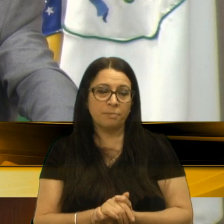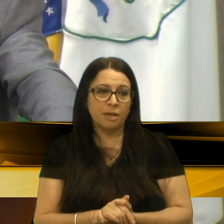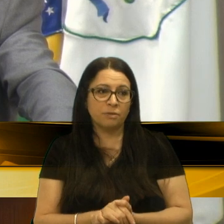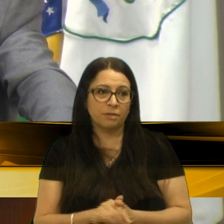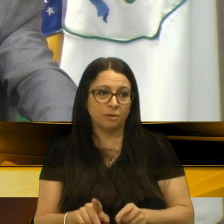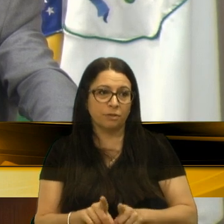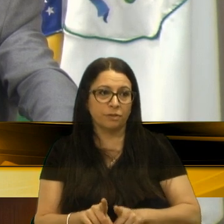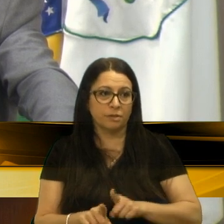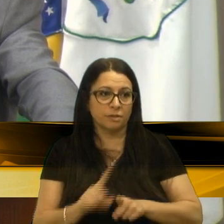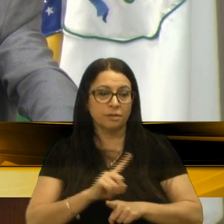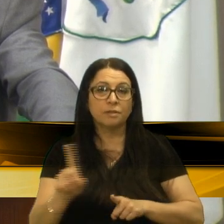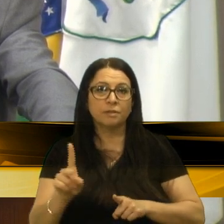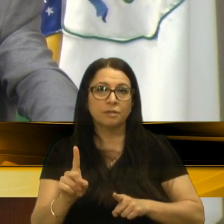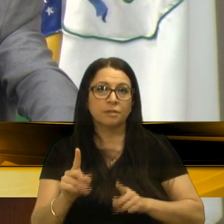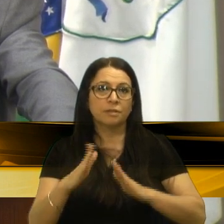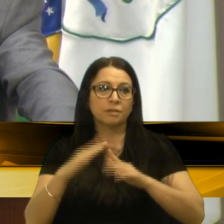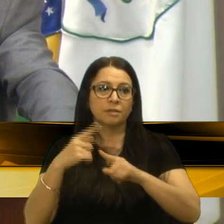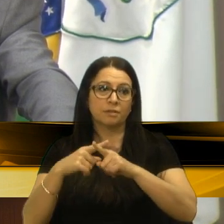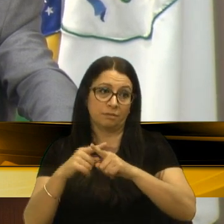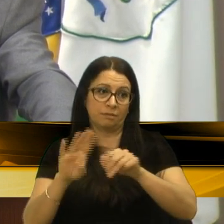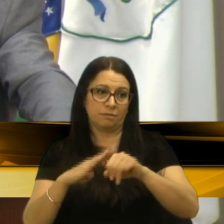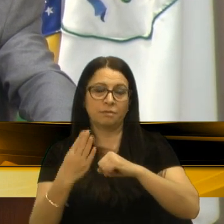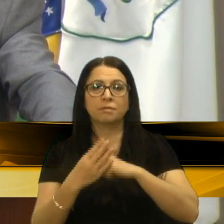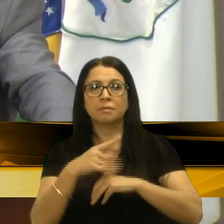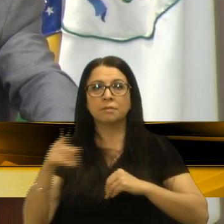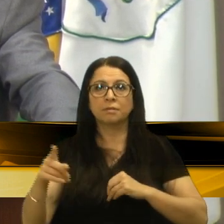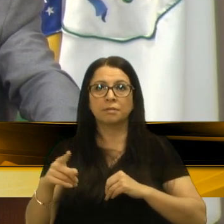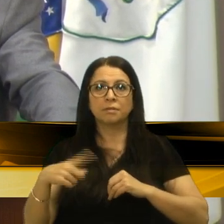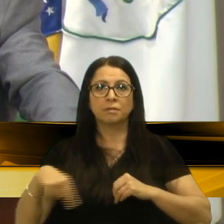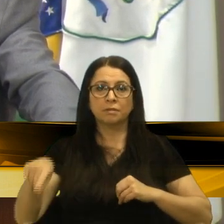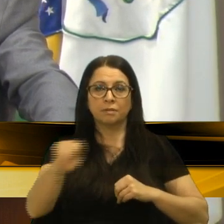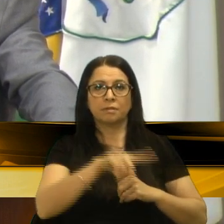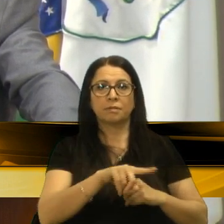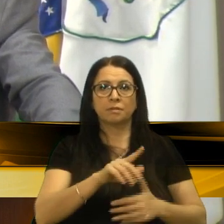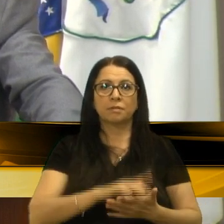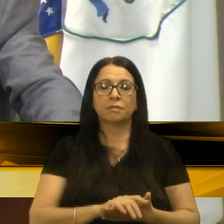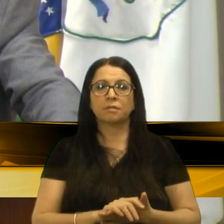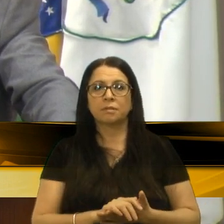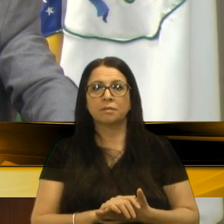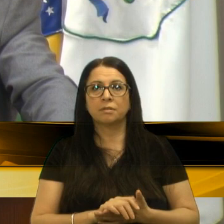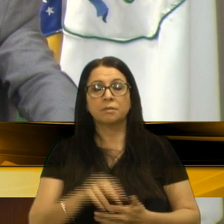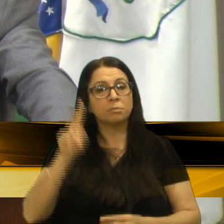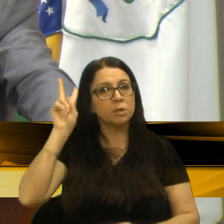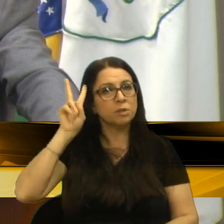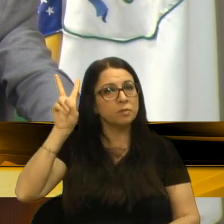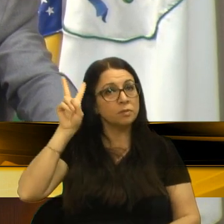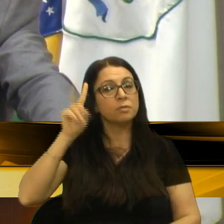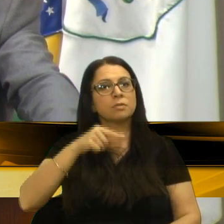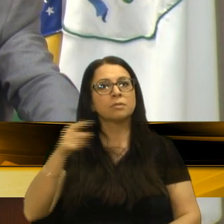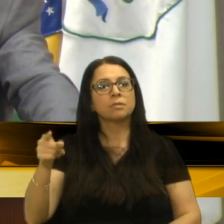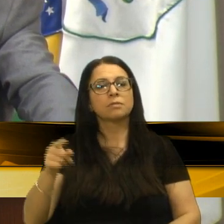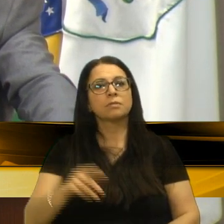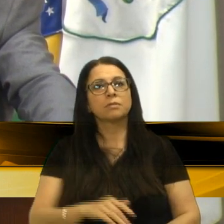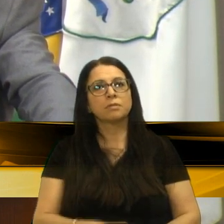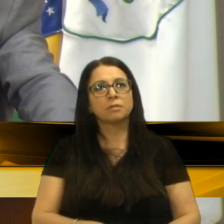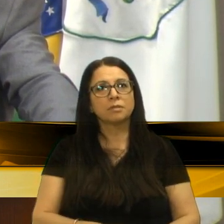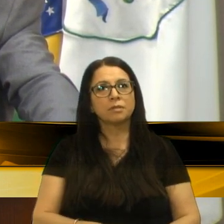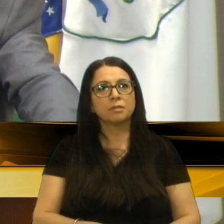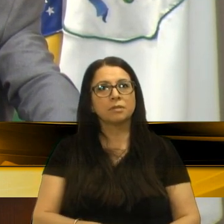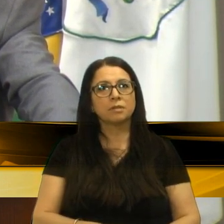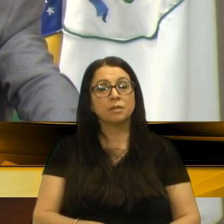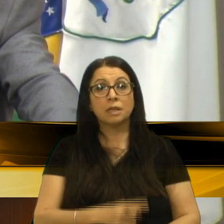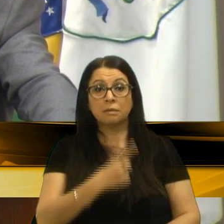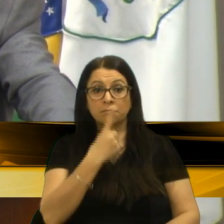anos. Paróquia do bairro onde eu resido e que tem uma história muito íntima